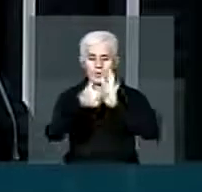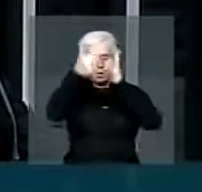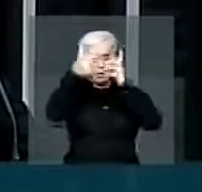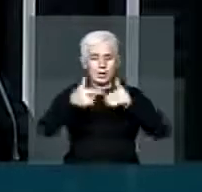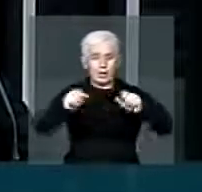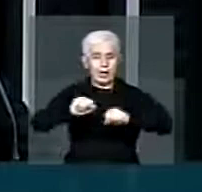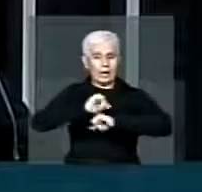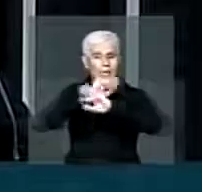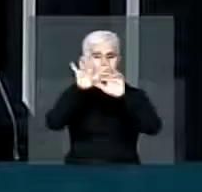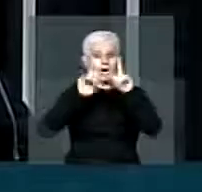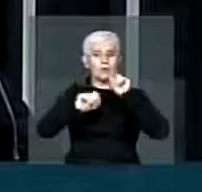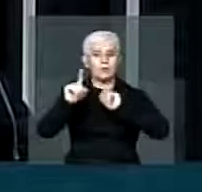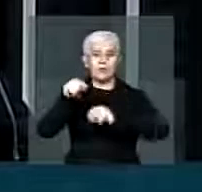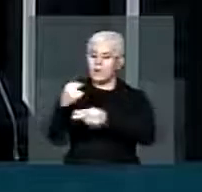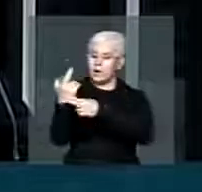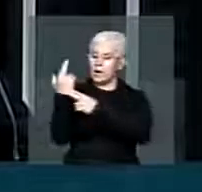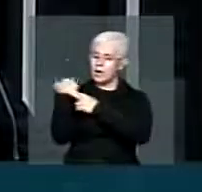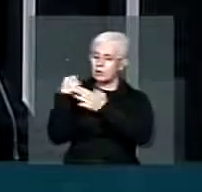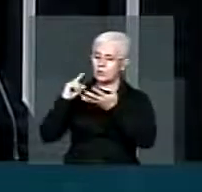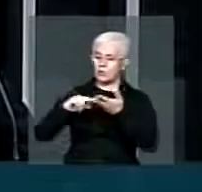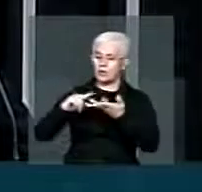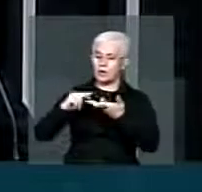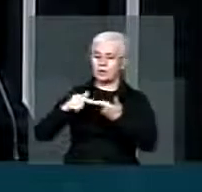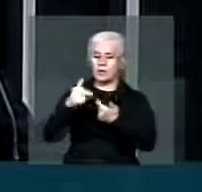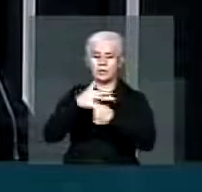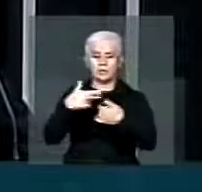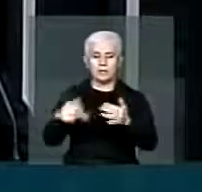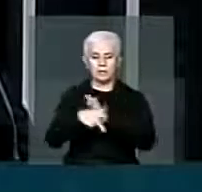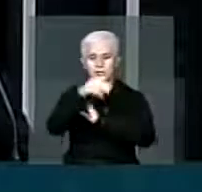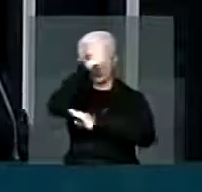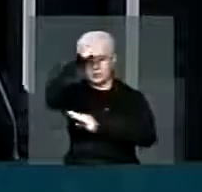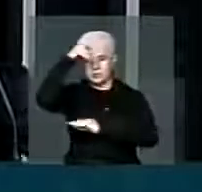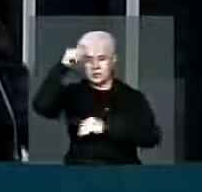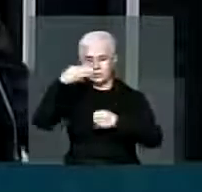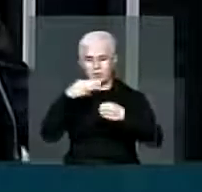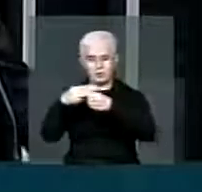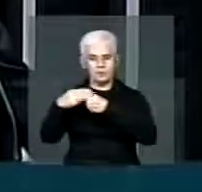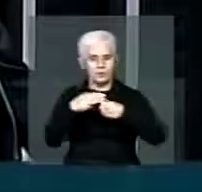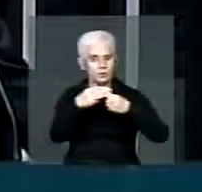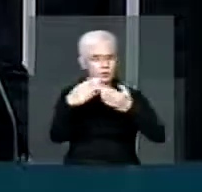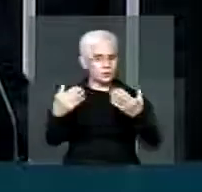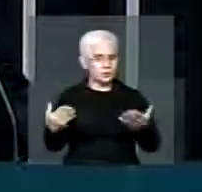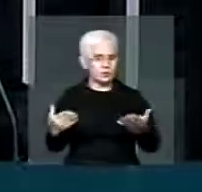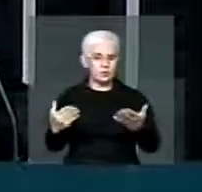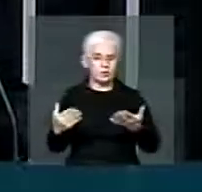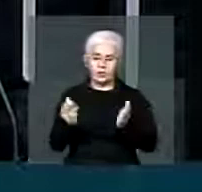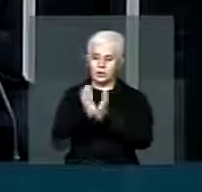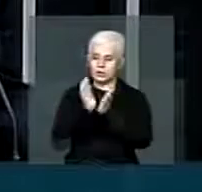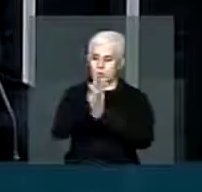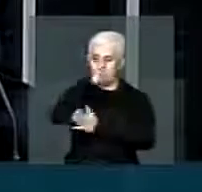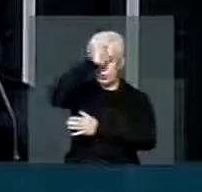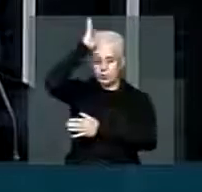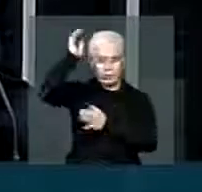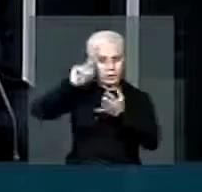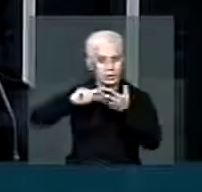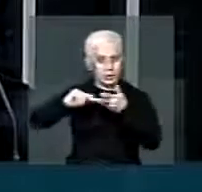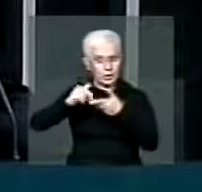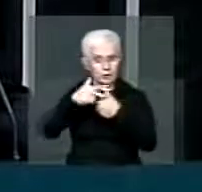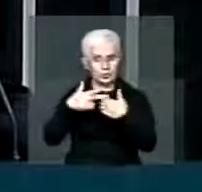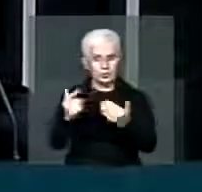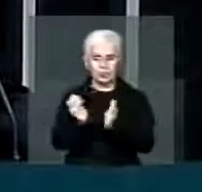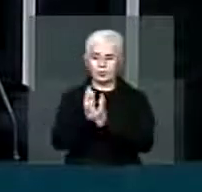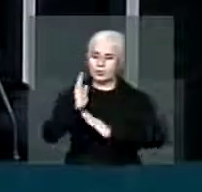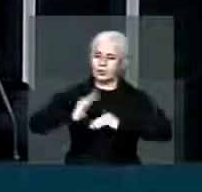o papel e as responsabilidades das prefeituras municipais, dos bombeiros,